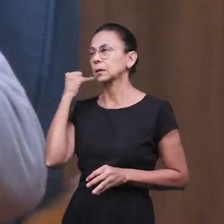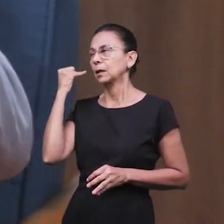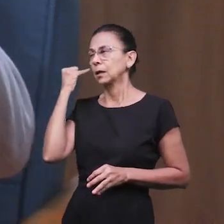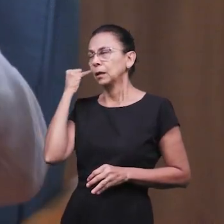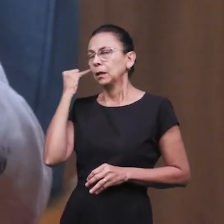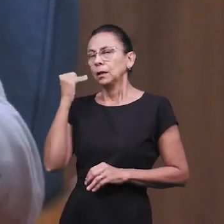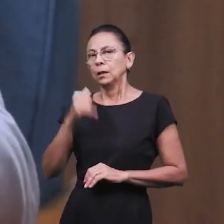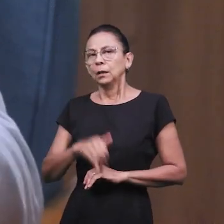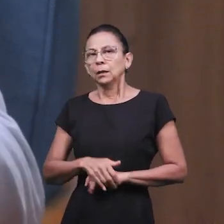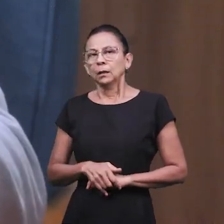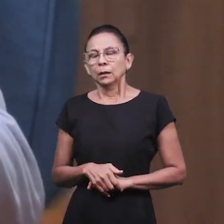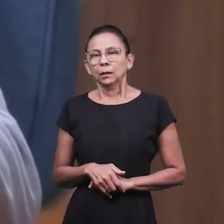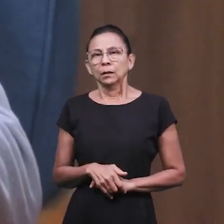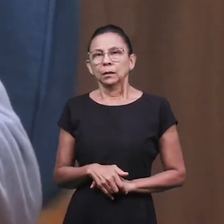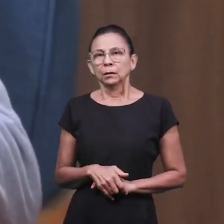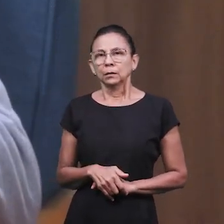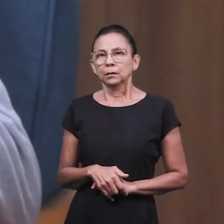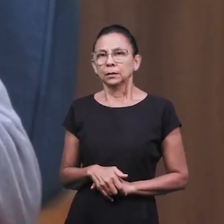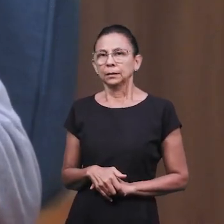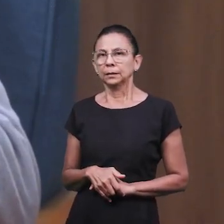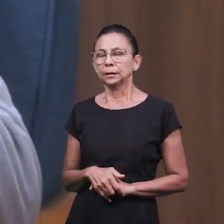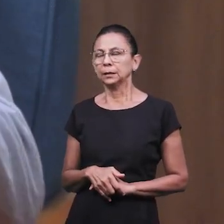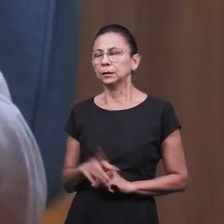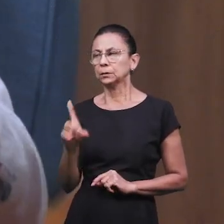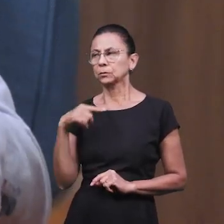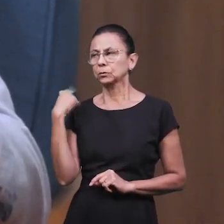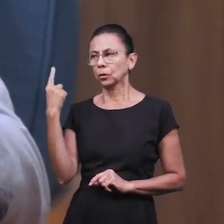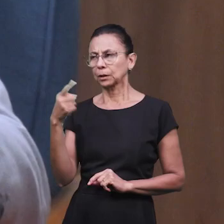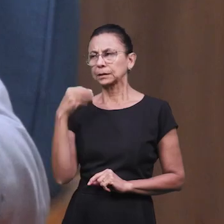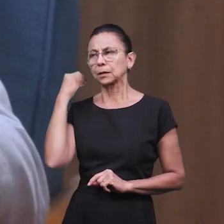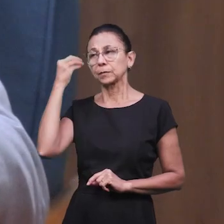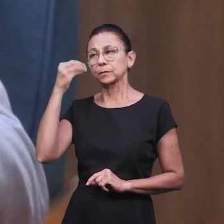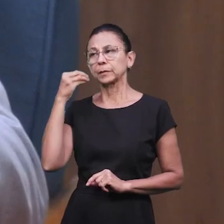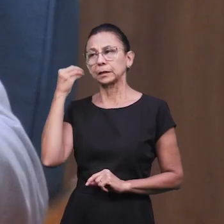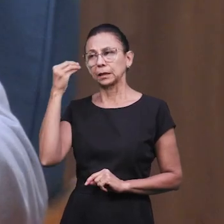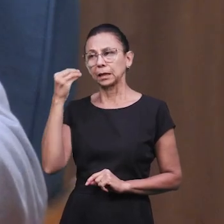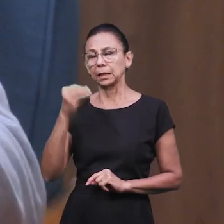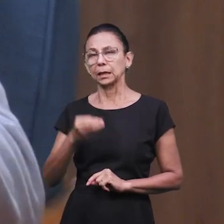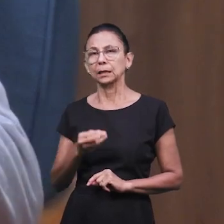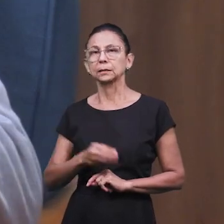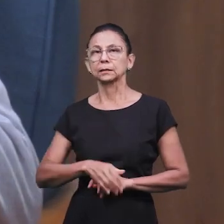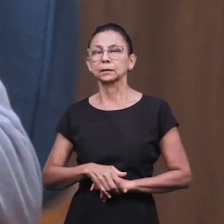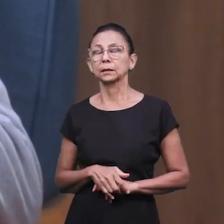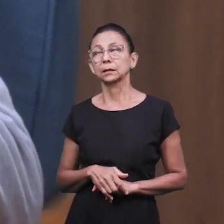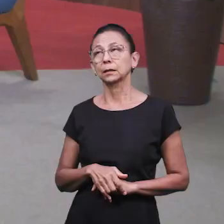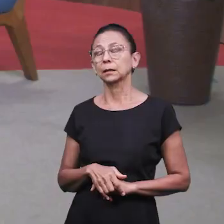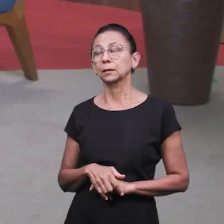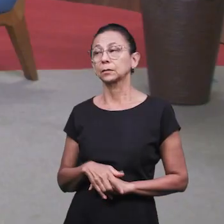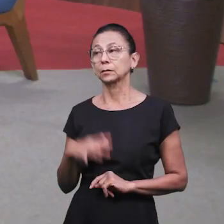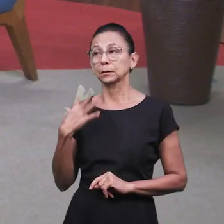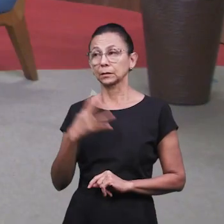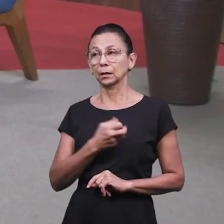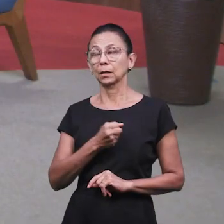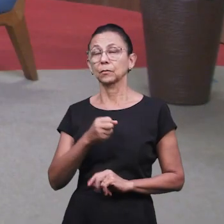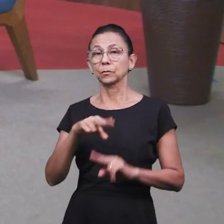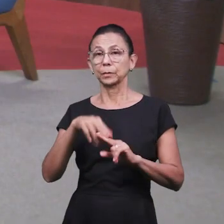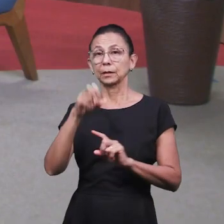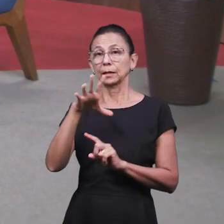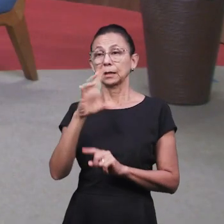experiência, muitos têm essa experiência, não somos melhores do que ninguém por causa disso, é pela graça de